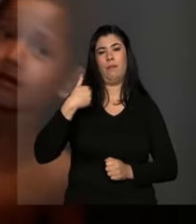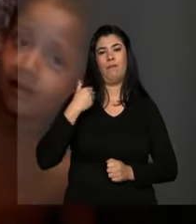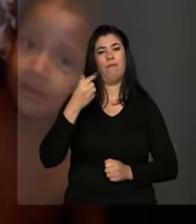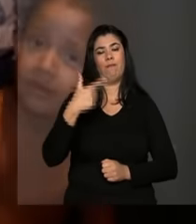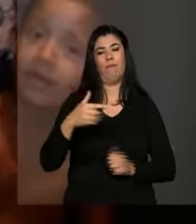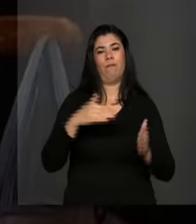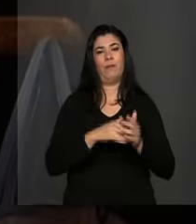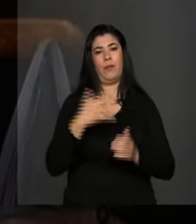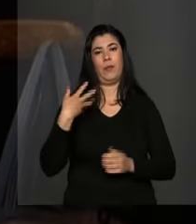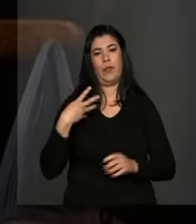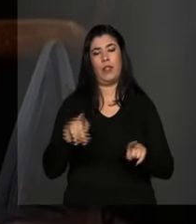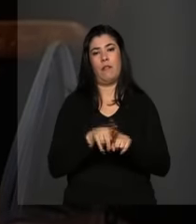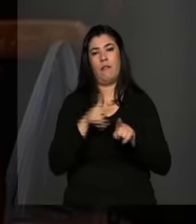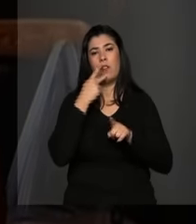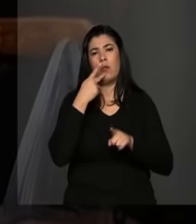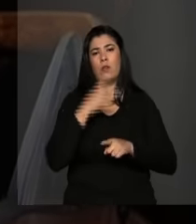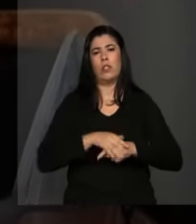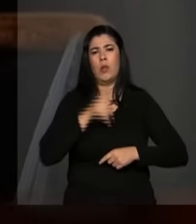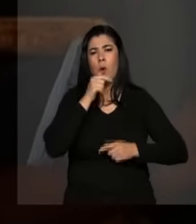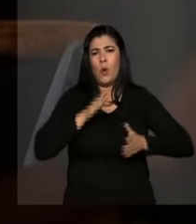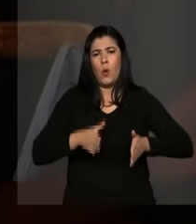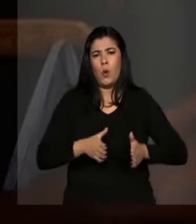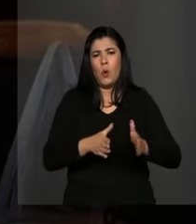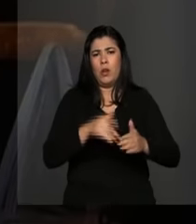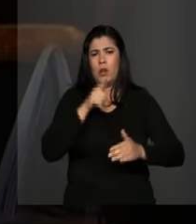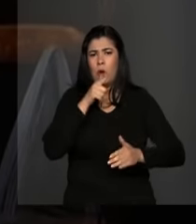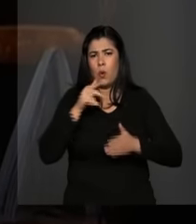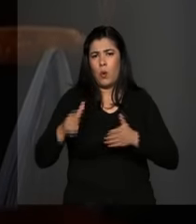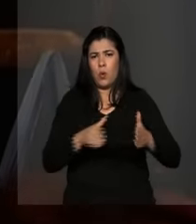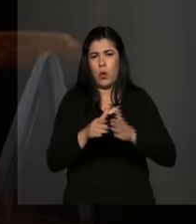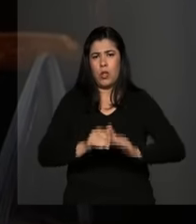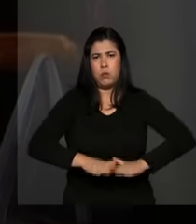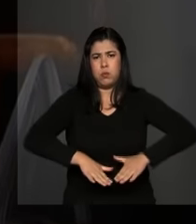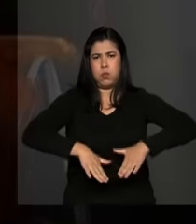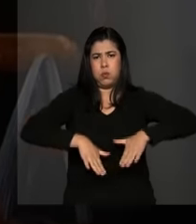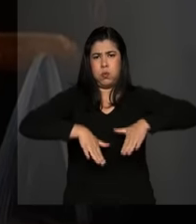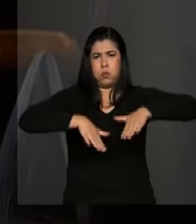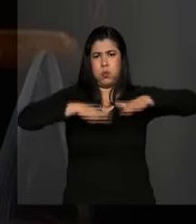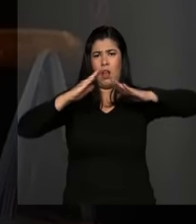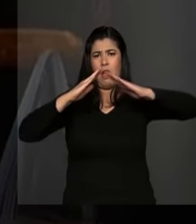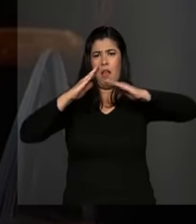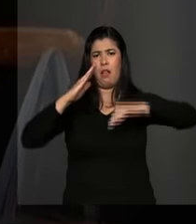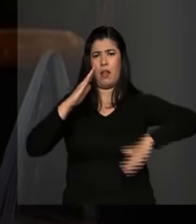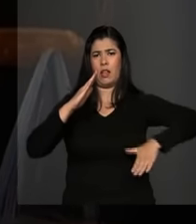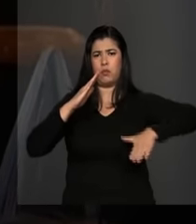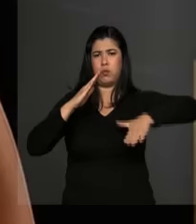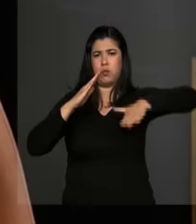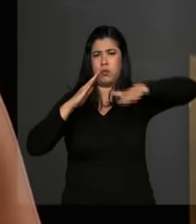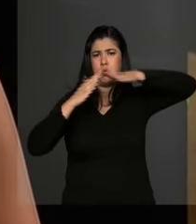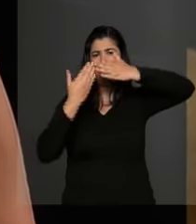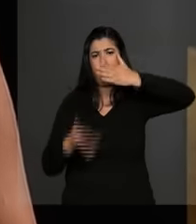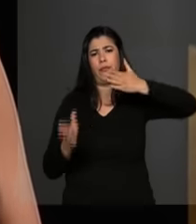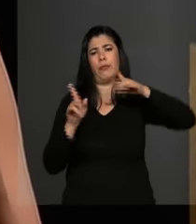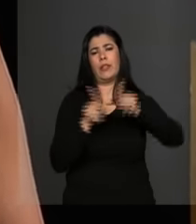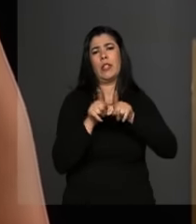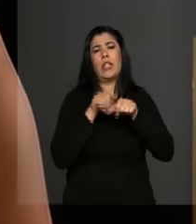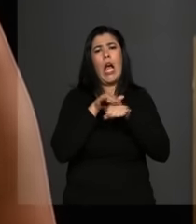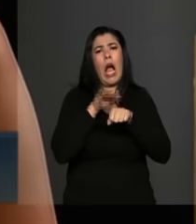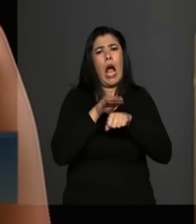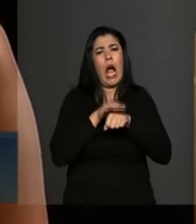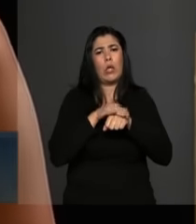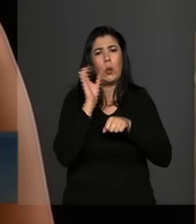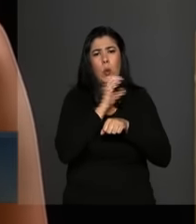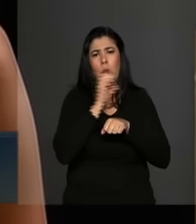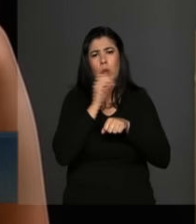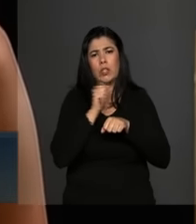Ela conta que o rio subiu muito rápido durante a noite e que não deu para salvar quase nada na casa. À noite ela subiu rápido,